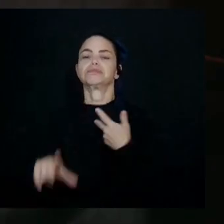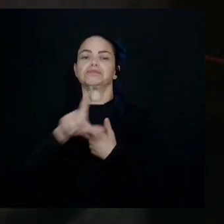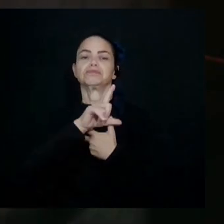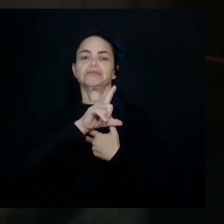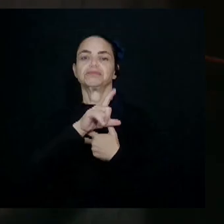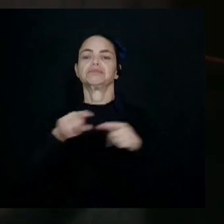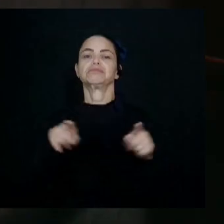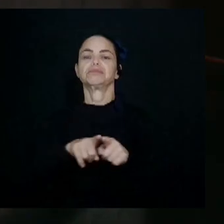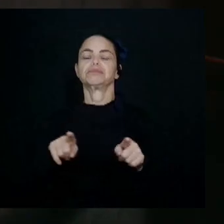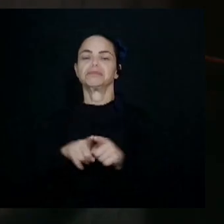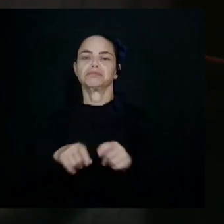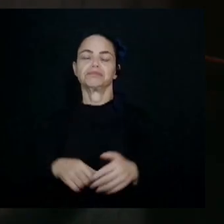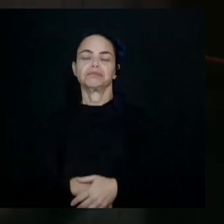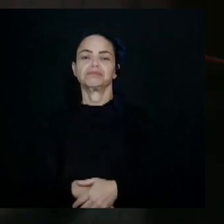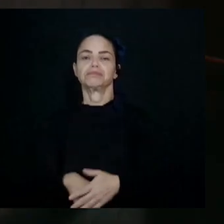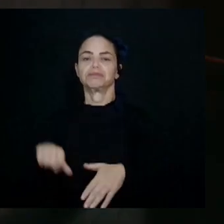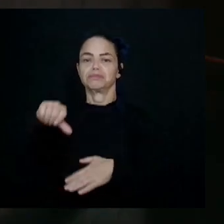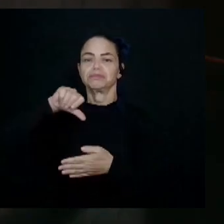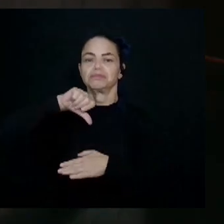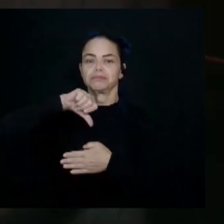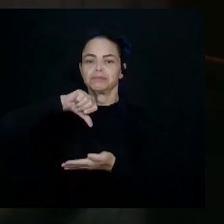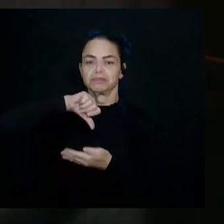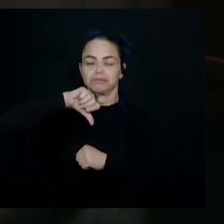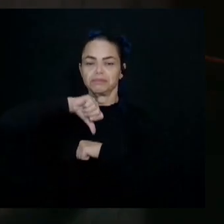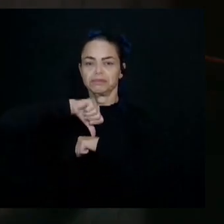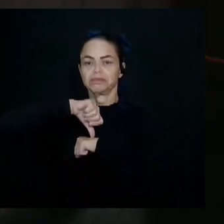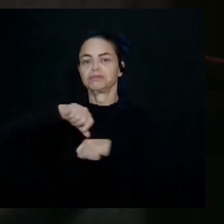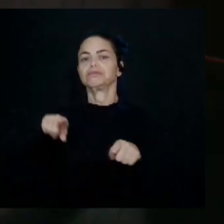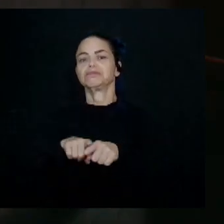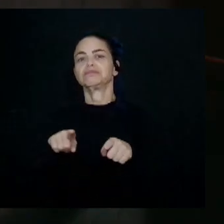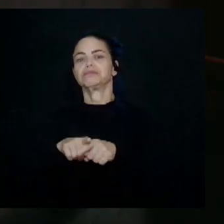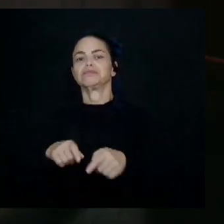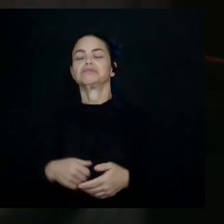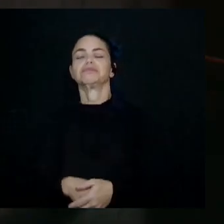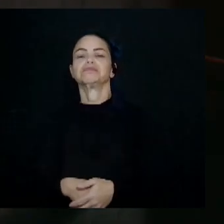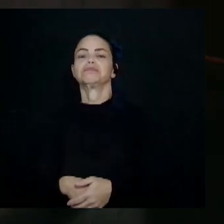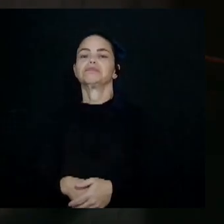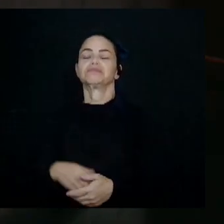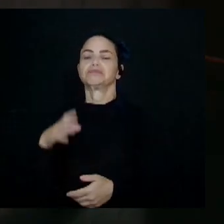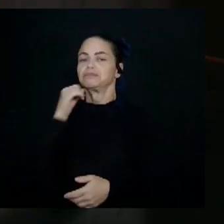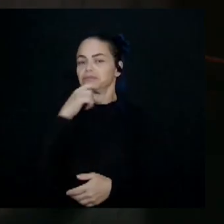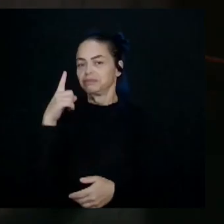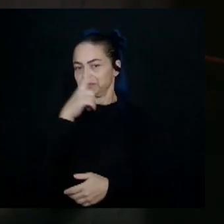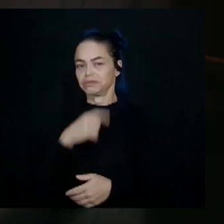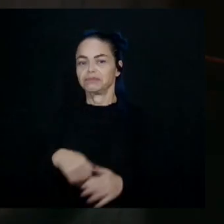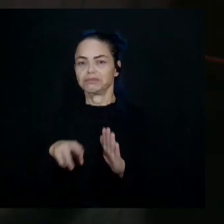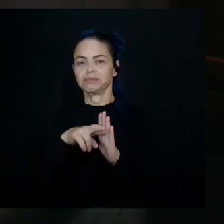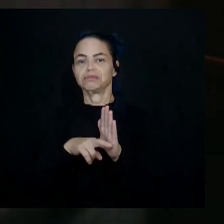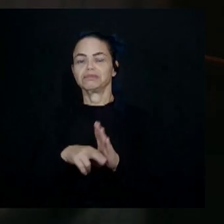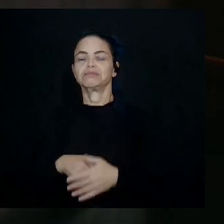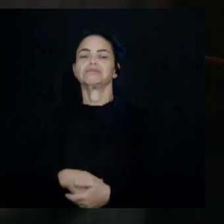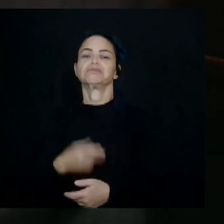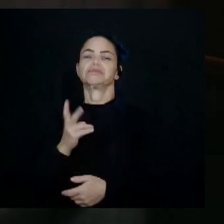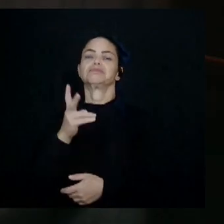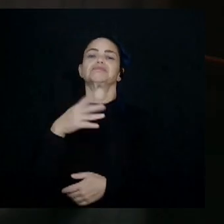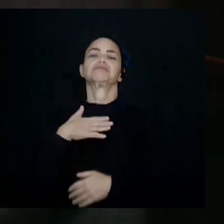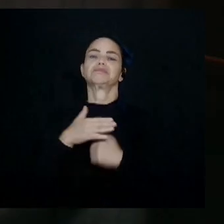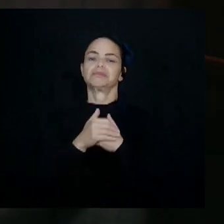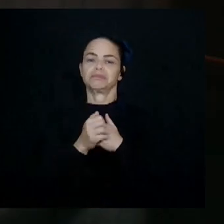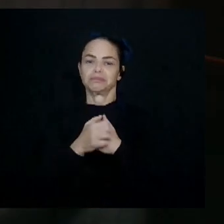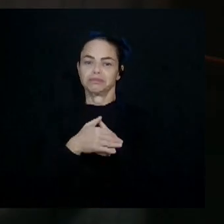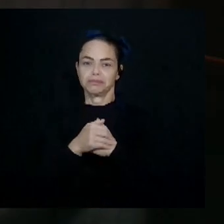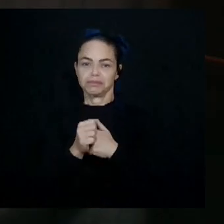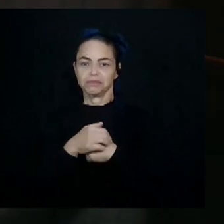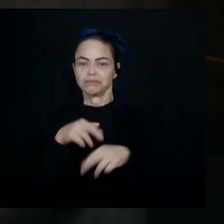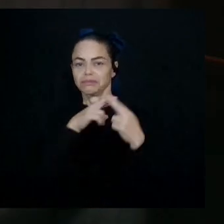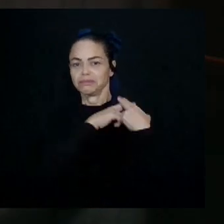aqui da nossa metrópole, e sem contar na programação de final de semana, que está nota 10, produzido sempre com muito carinho, muita responsabilidade